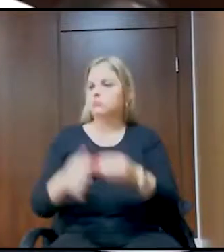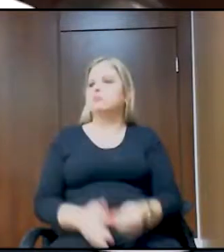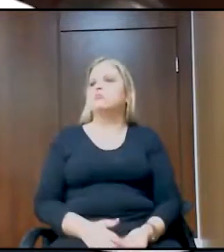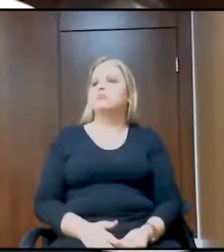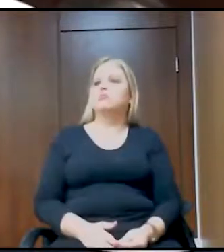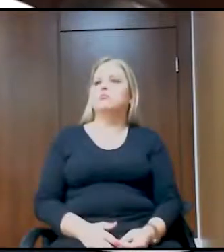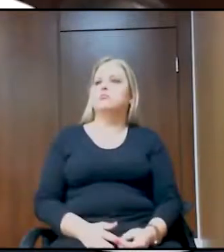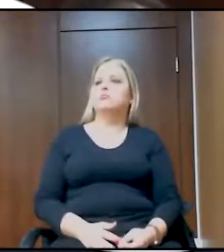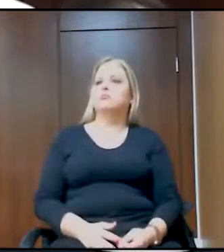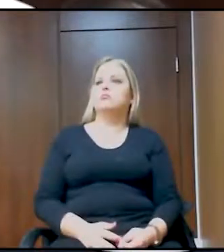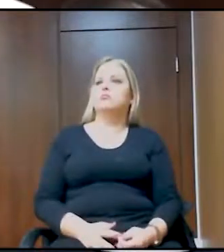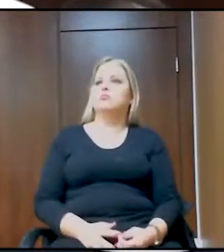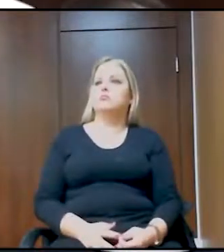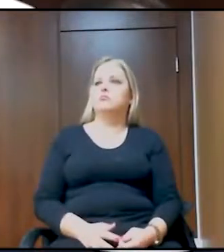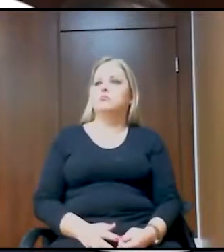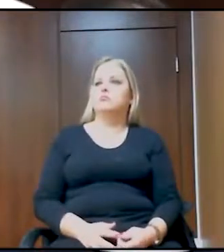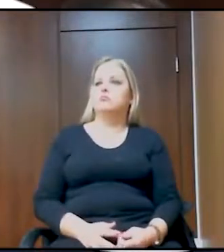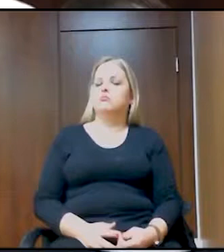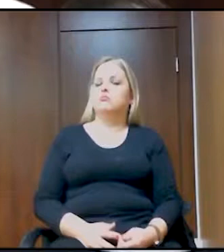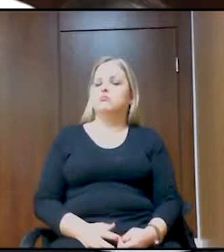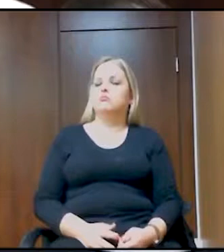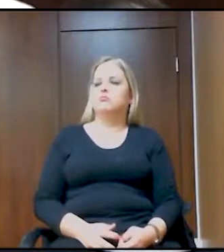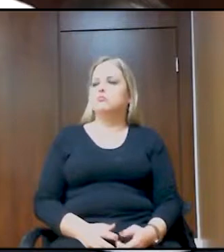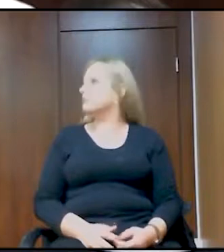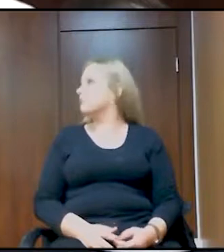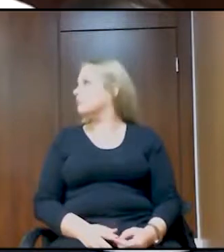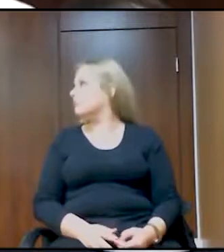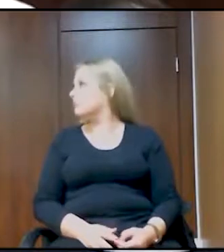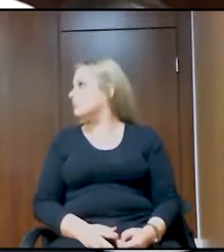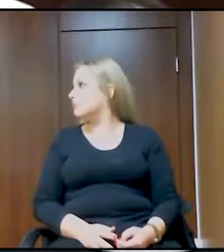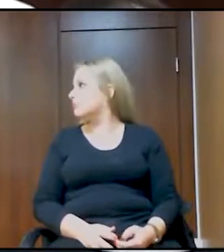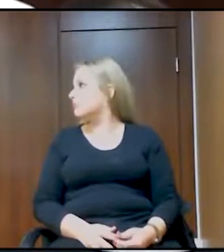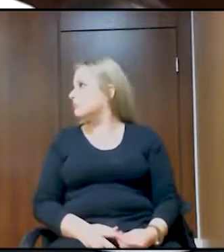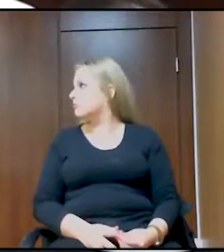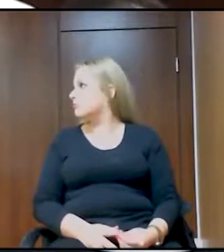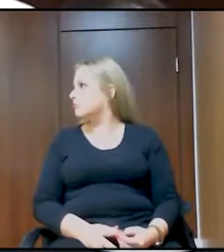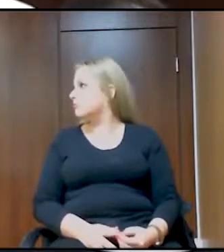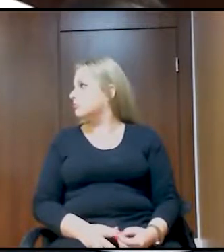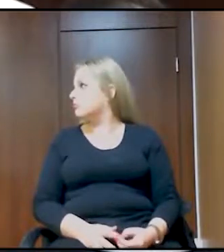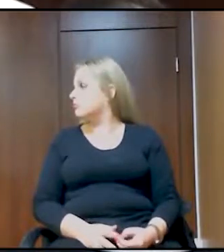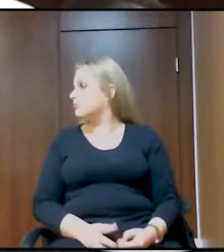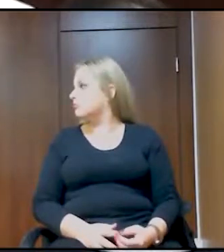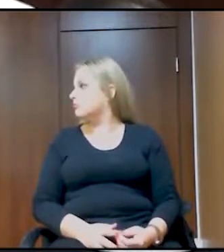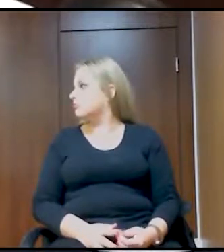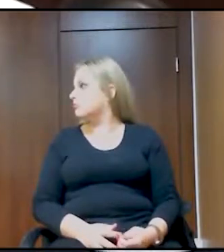Ok, então eu vou passar a palavra, tá, para o senhor Faria.